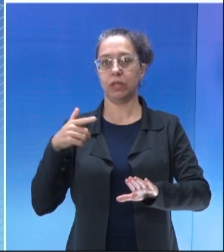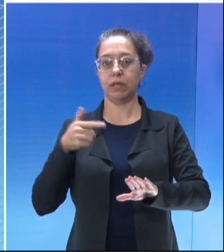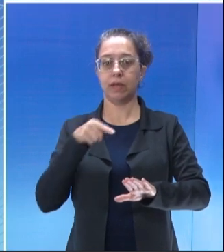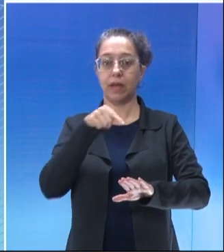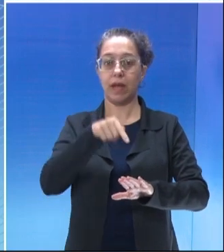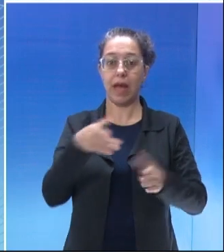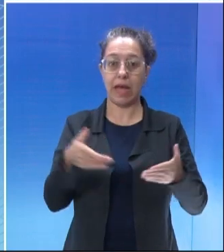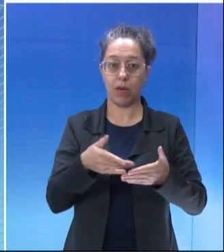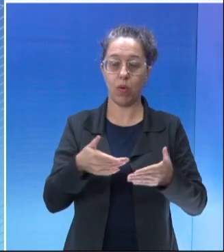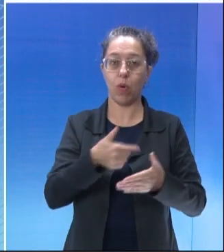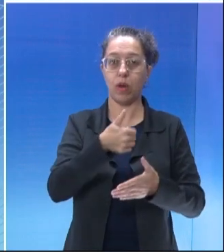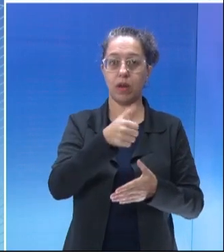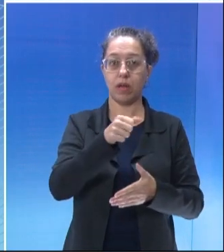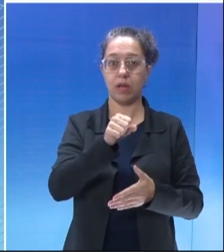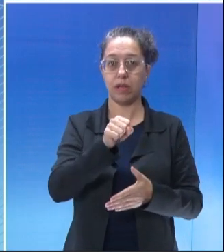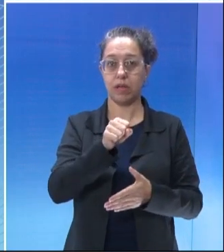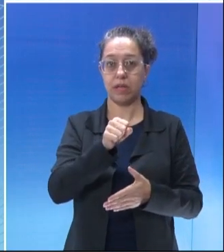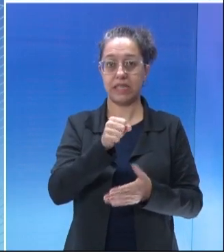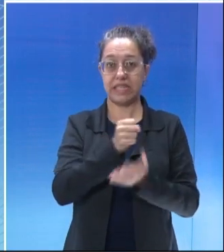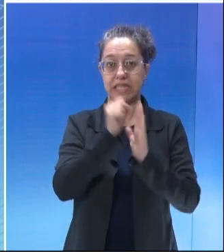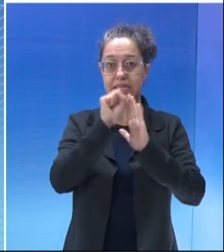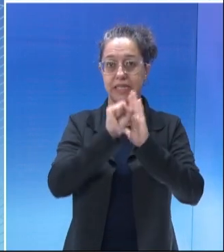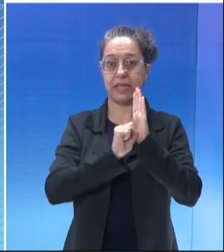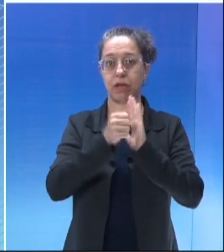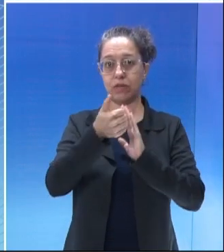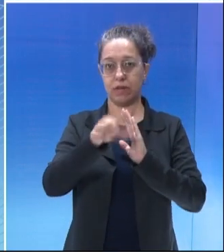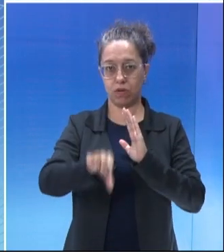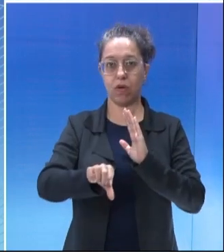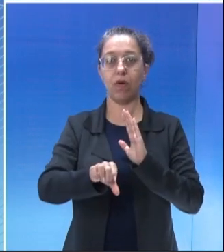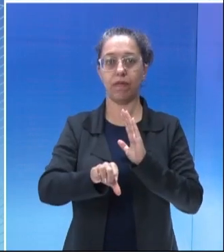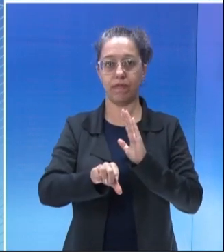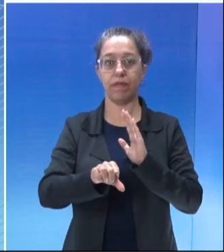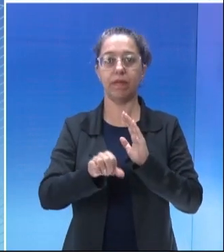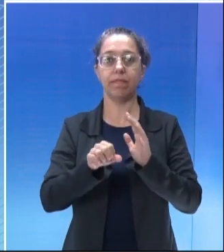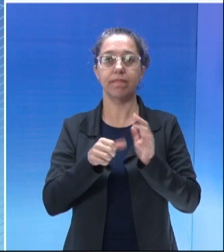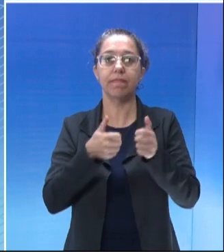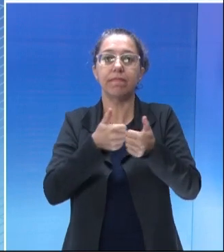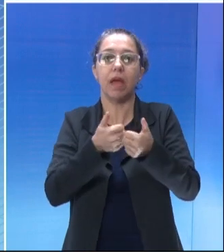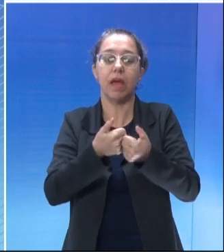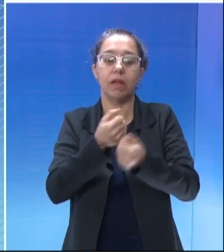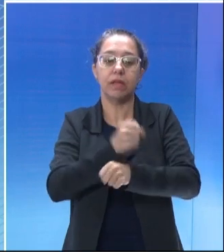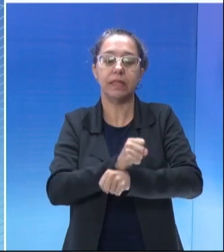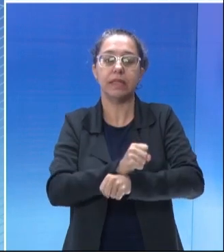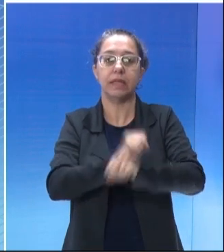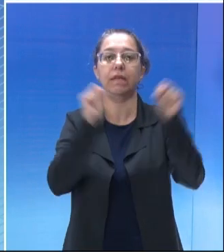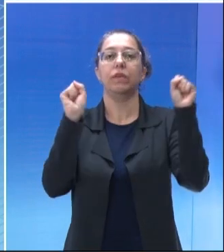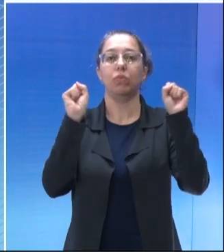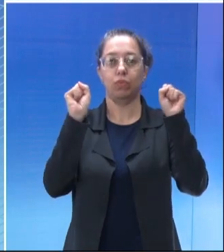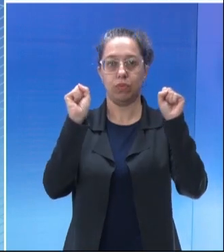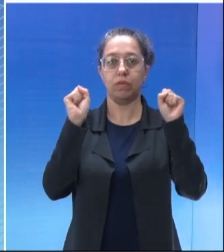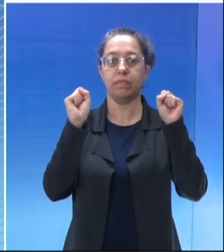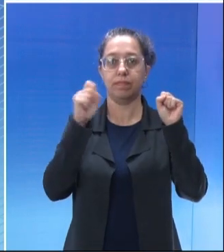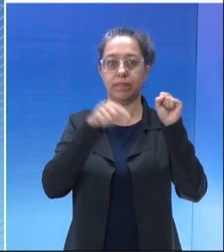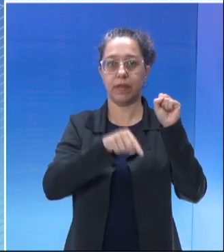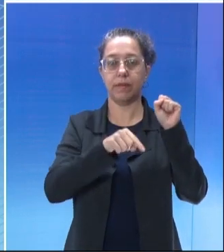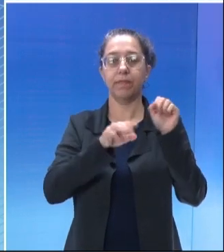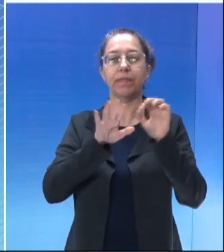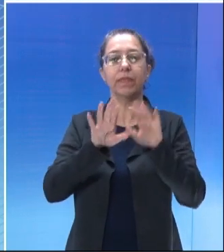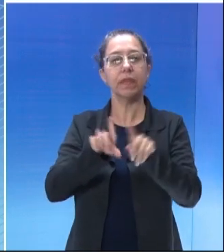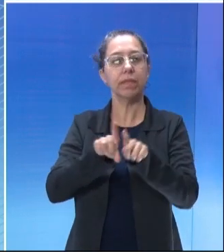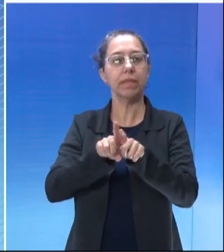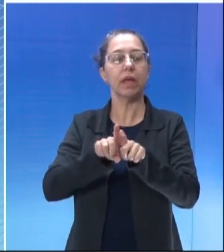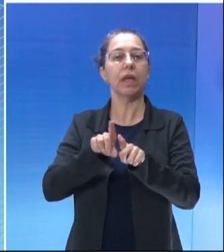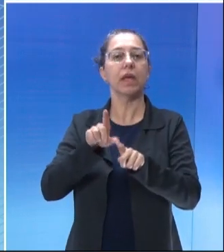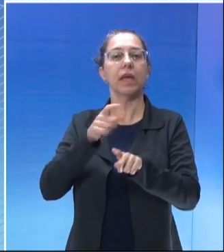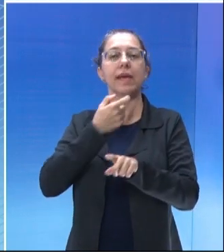abolição da escravatura no Brasil também foi um processo gradual, né? Enquanto na Europa, especialmente na Inglaterra,